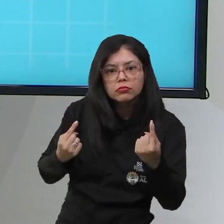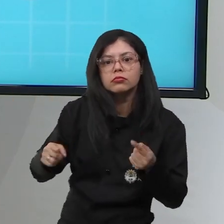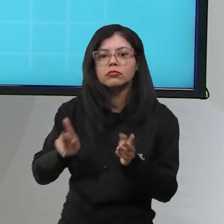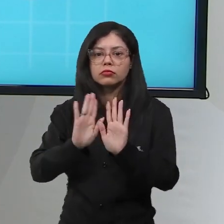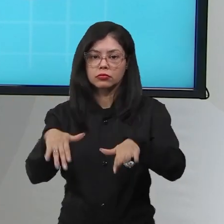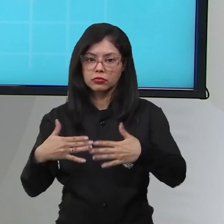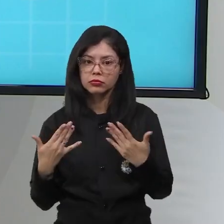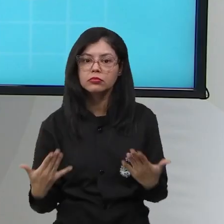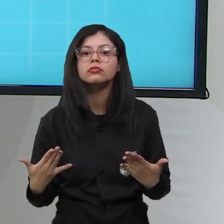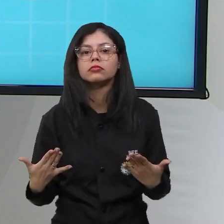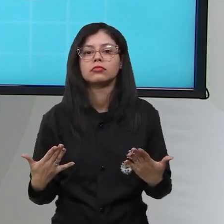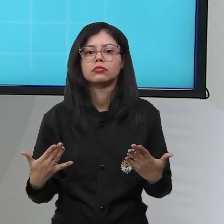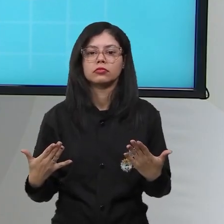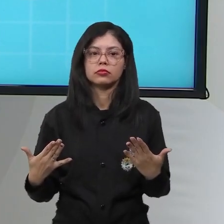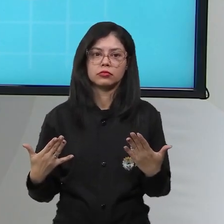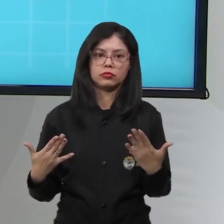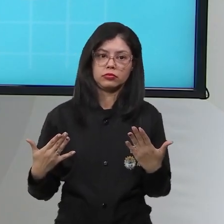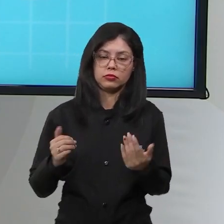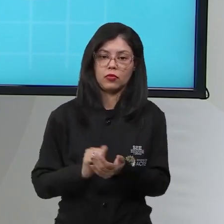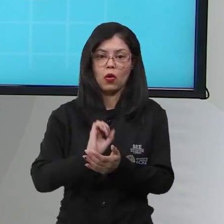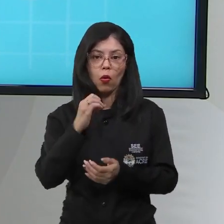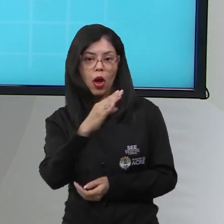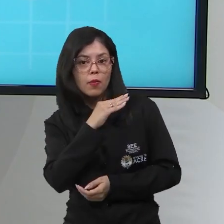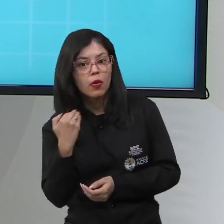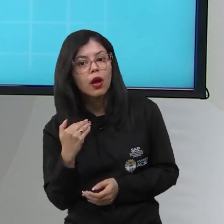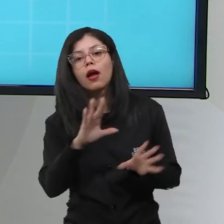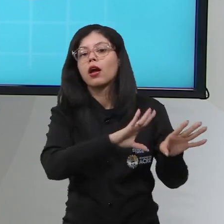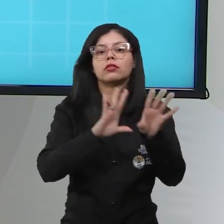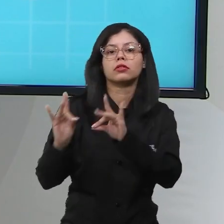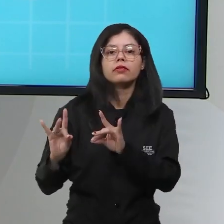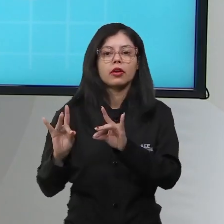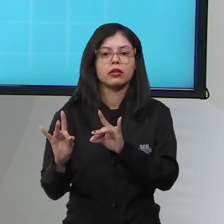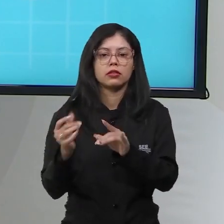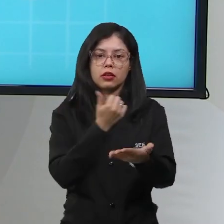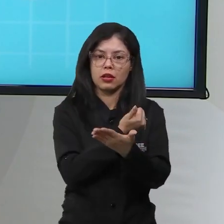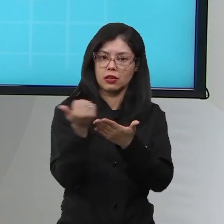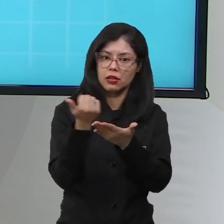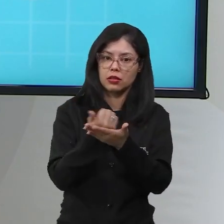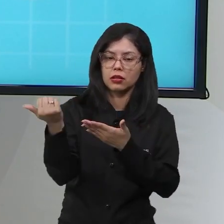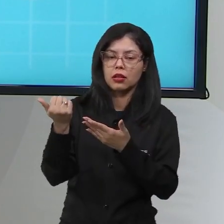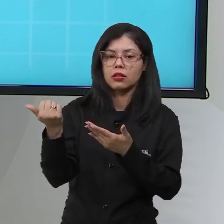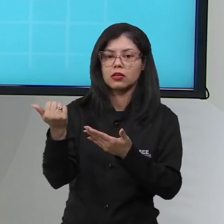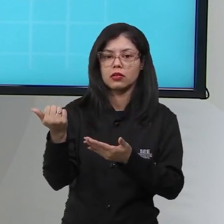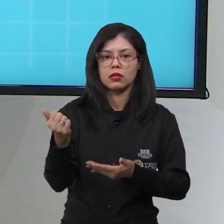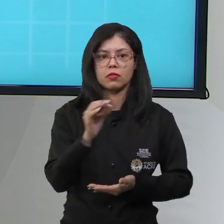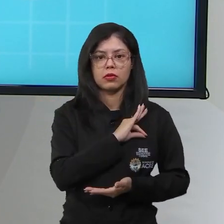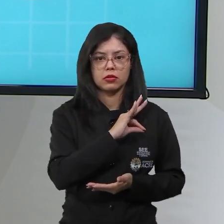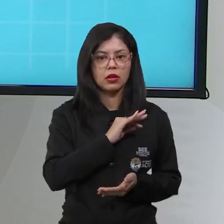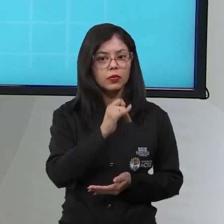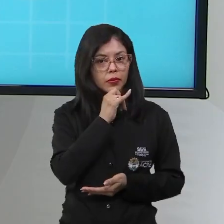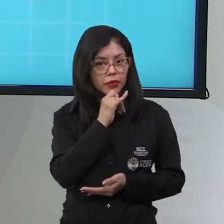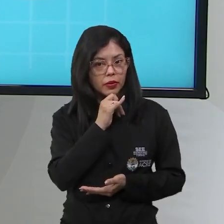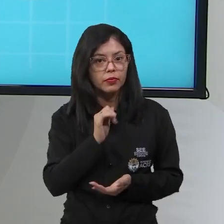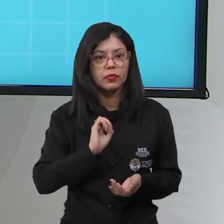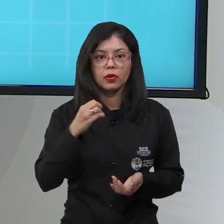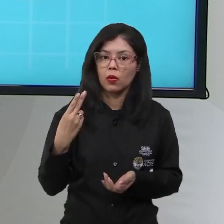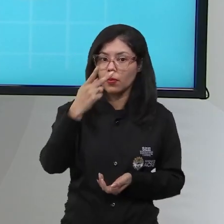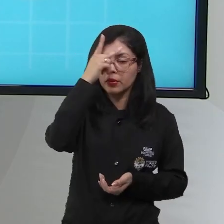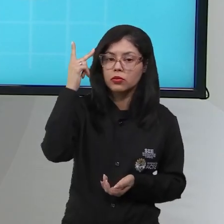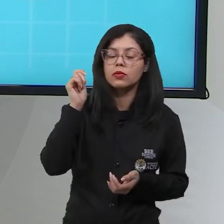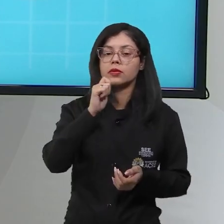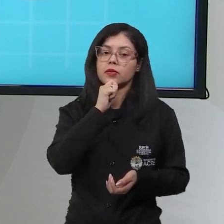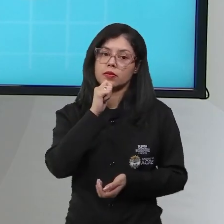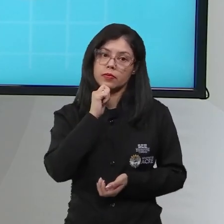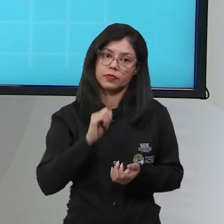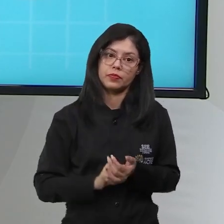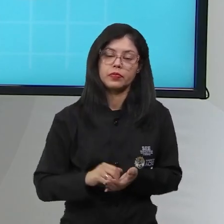elas acabaram indo a óbito através das ações policiais, por exemplo, ou pessoas que